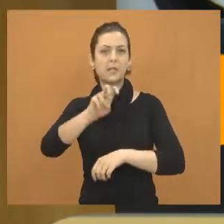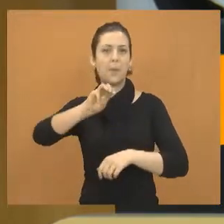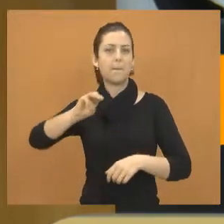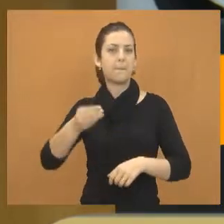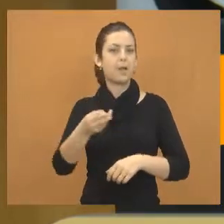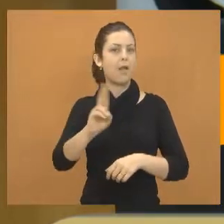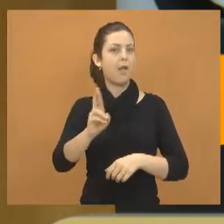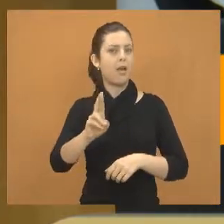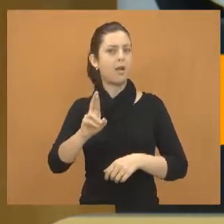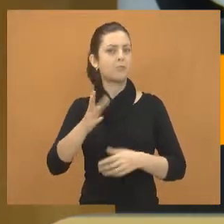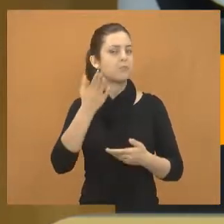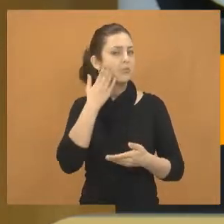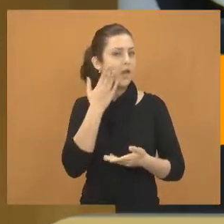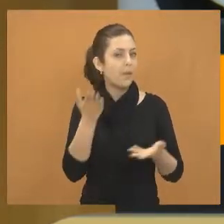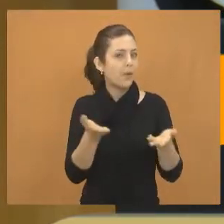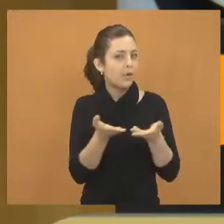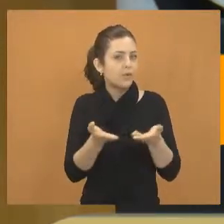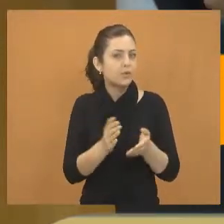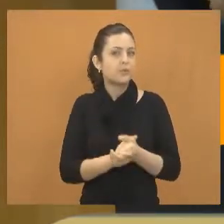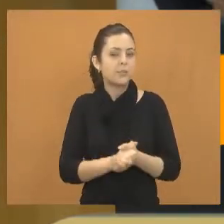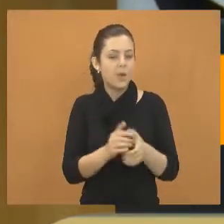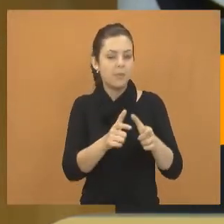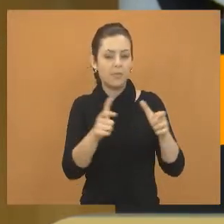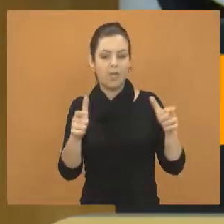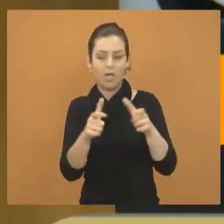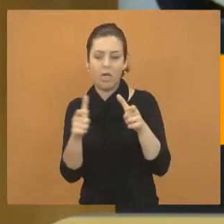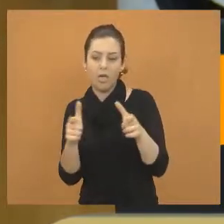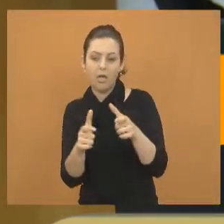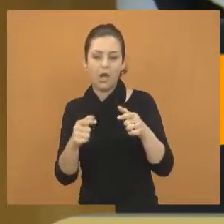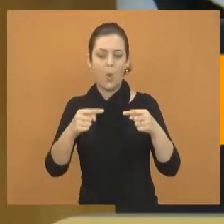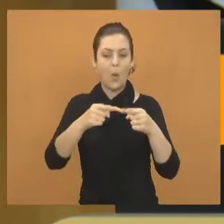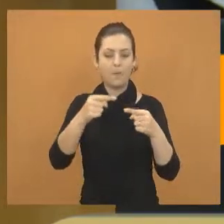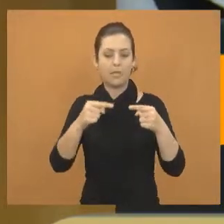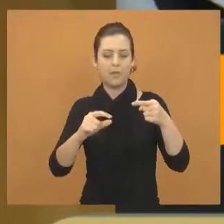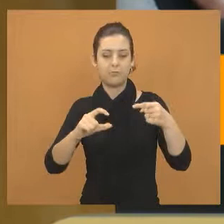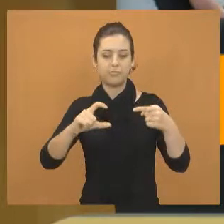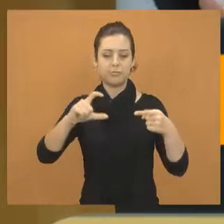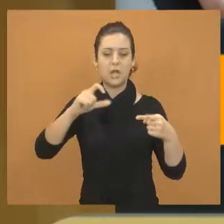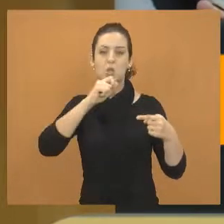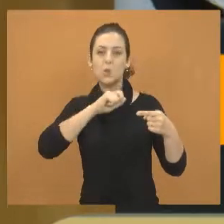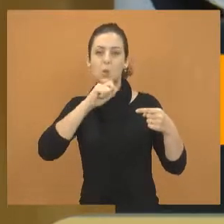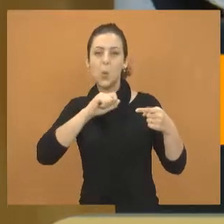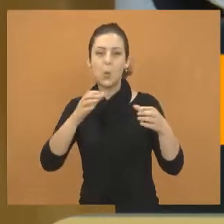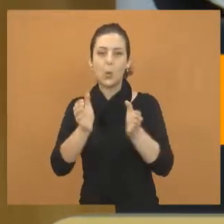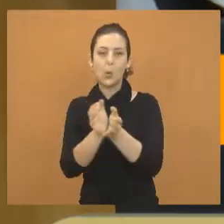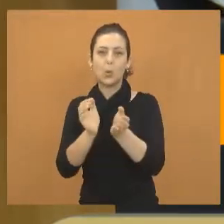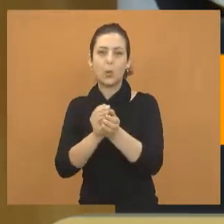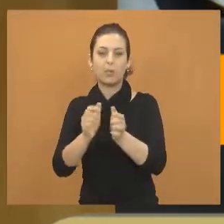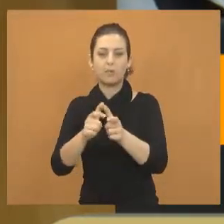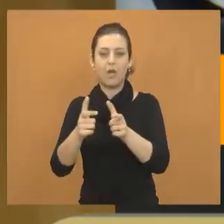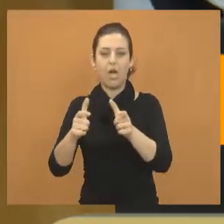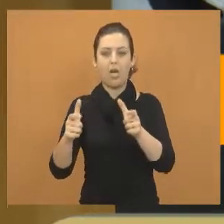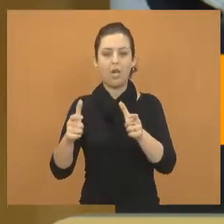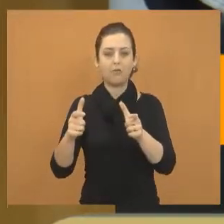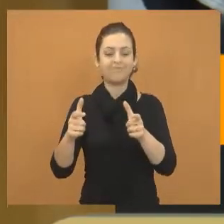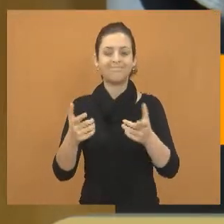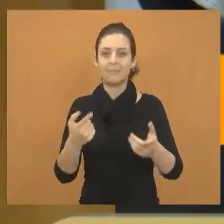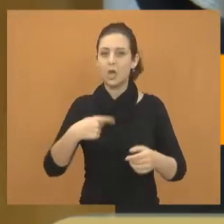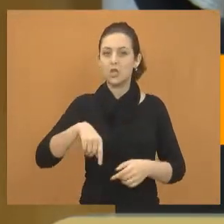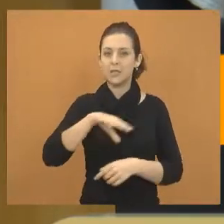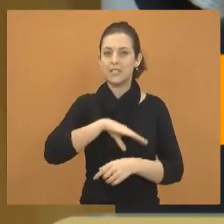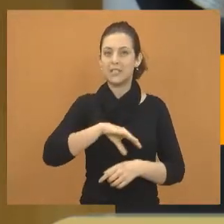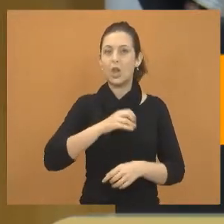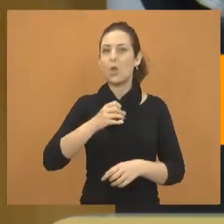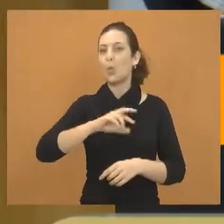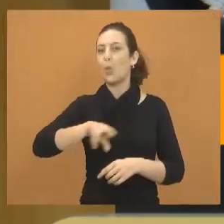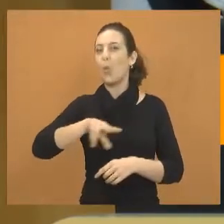R$5 milhões. E a gente sabe hoje que a proporcionalidade de idosos aumenta muito no nosso país. E o nosso município não é uma